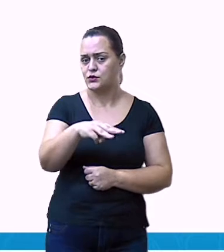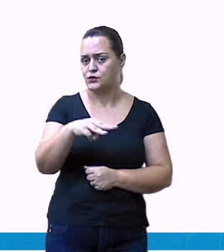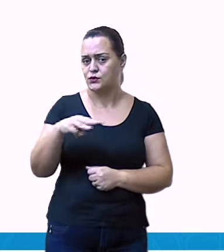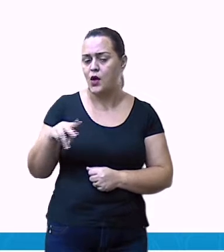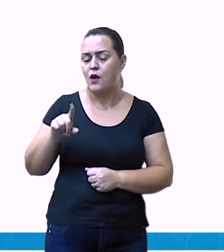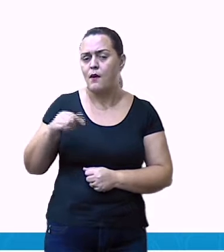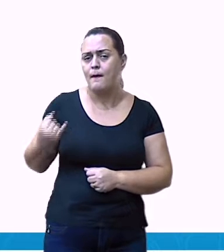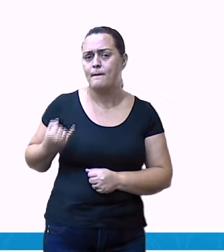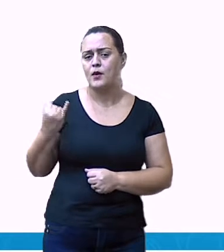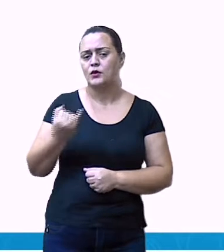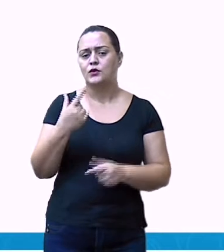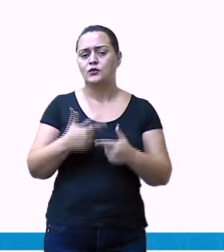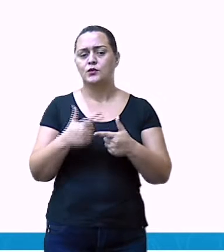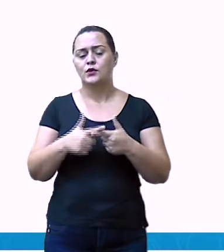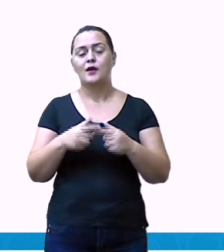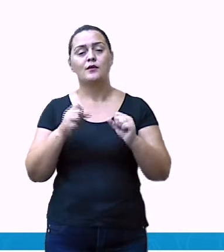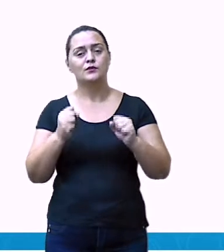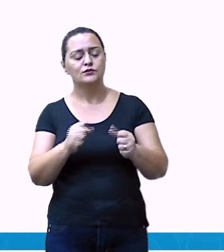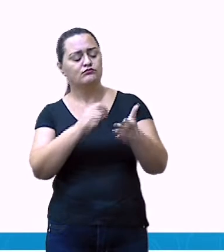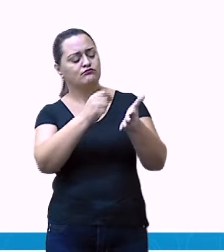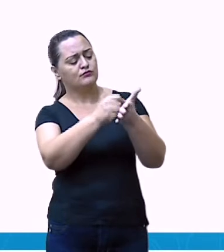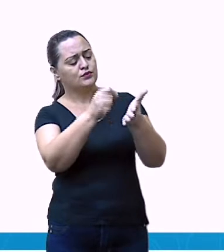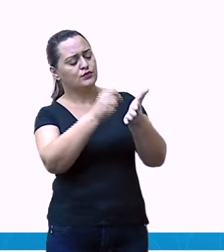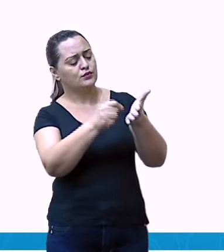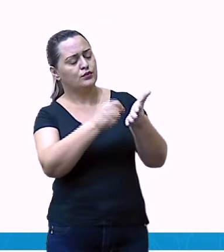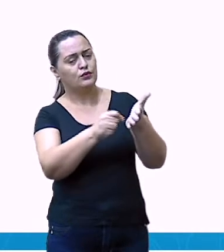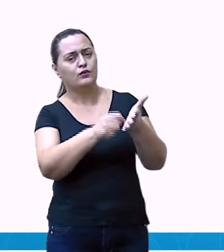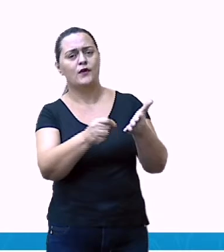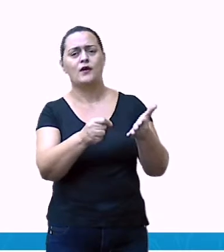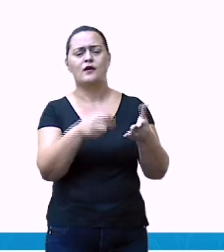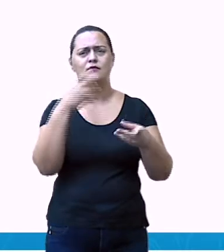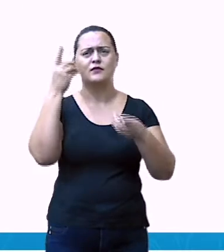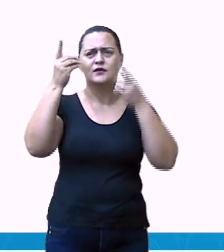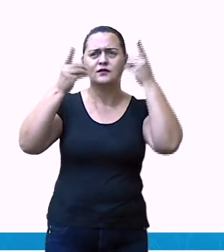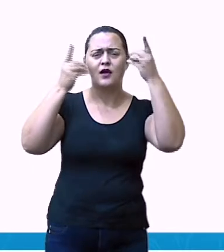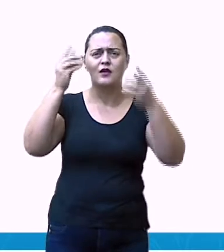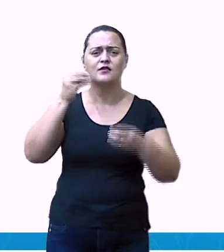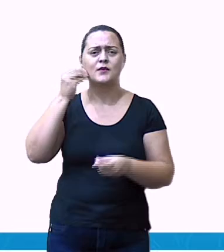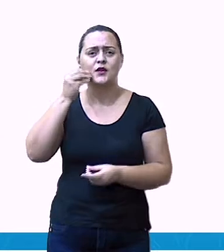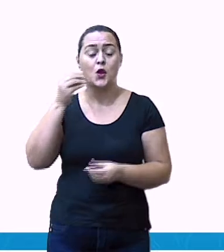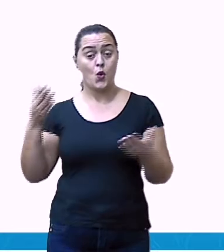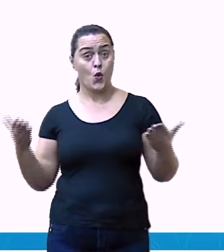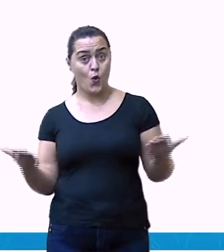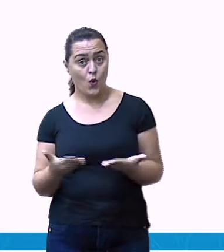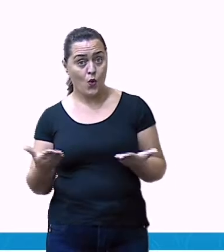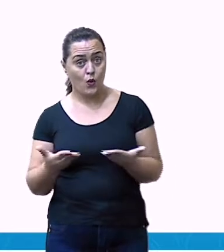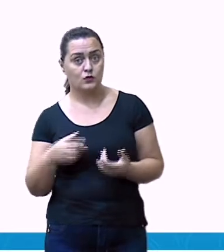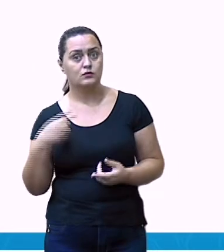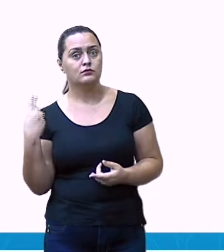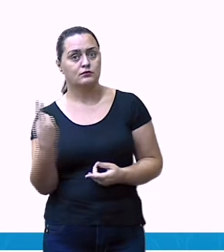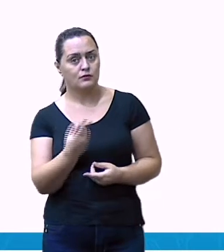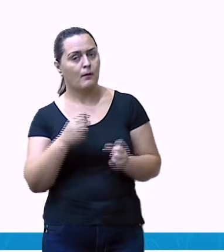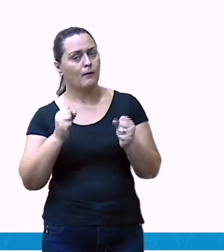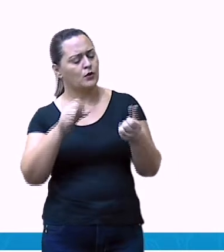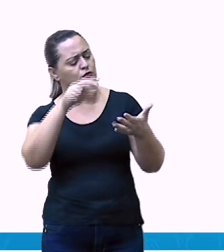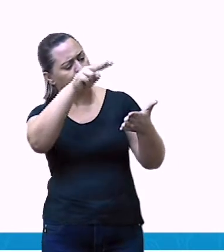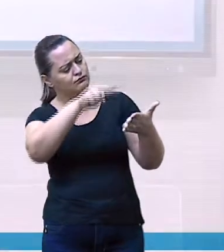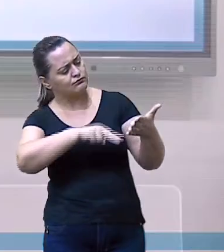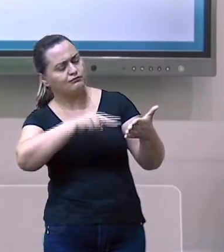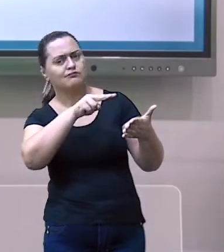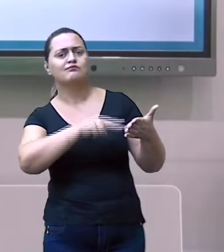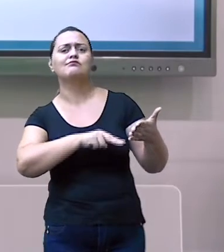puderam chegar até nós, as nossas gerações, as gerações de agora. Muitas descobertas